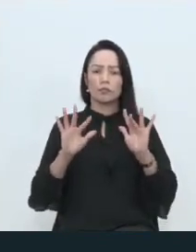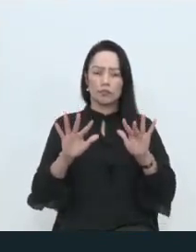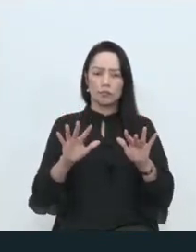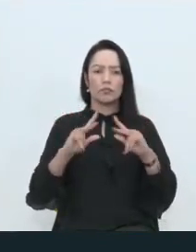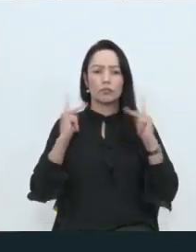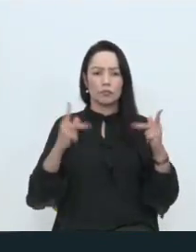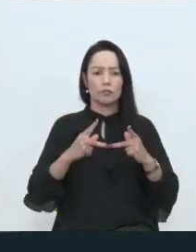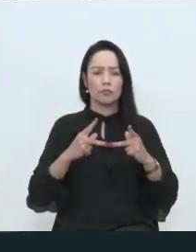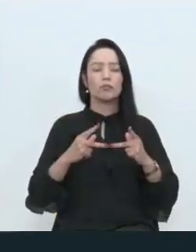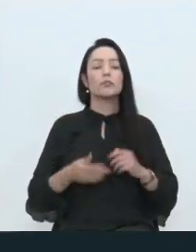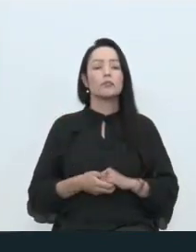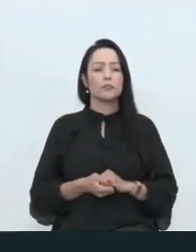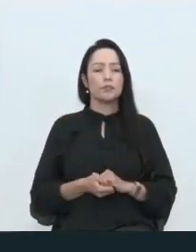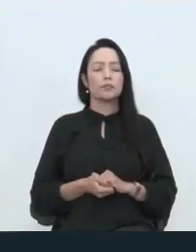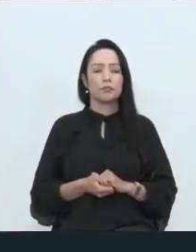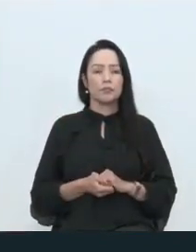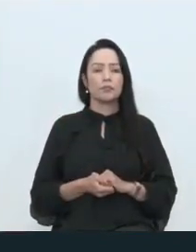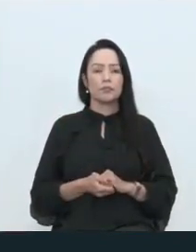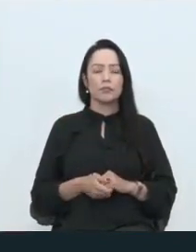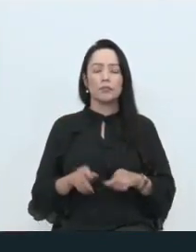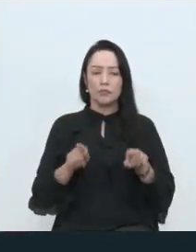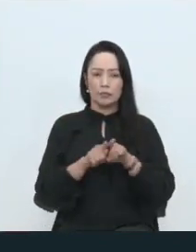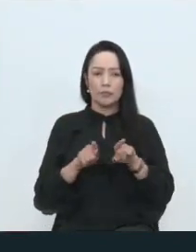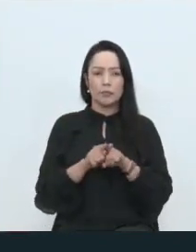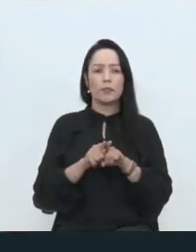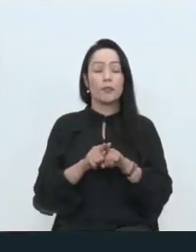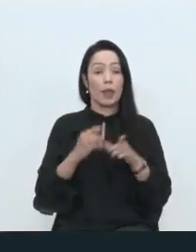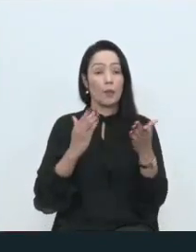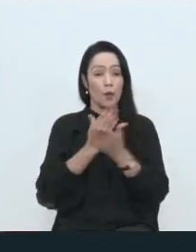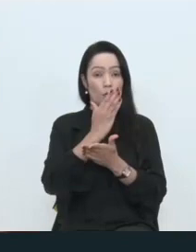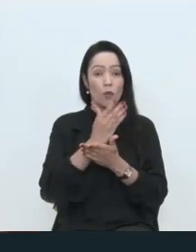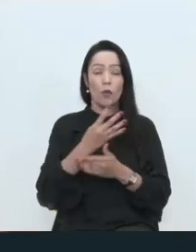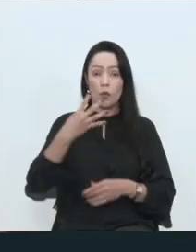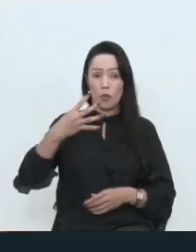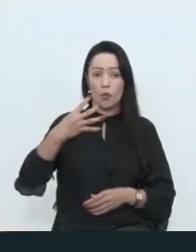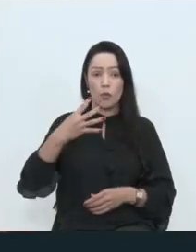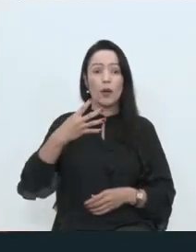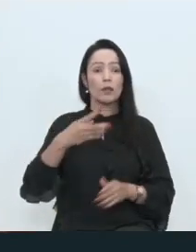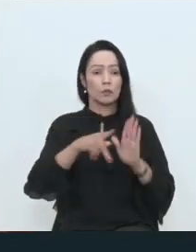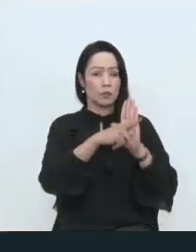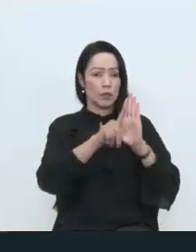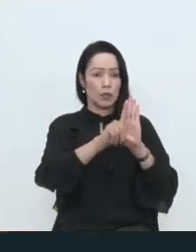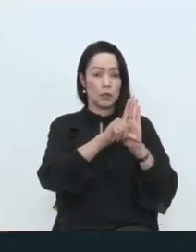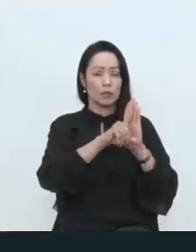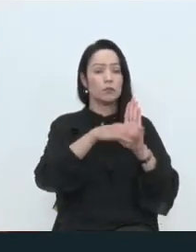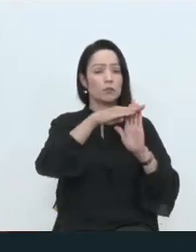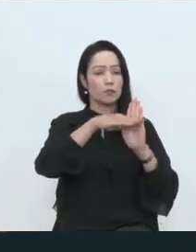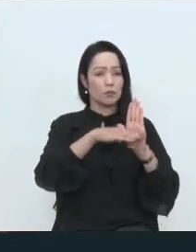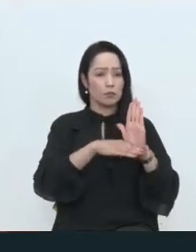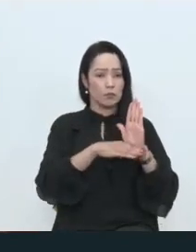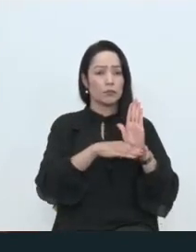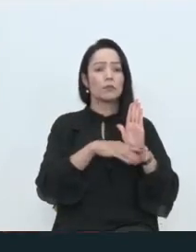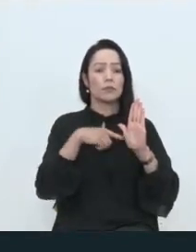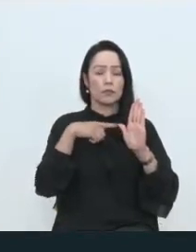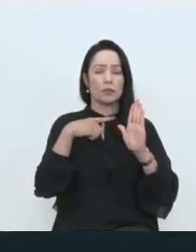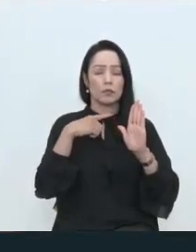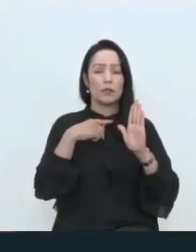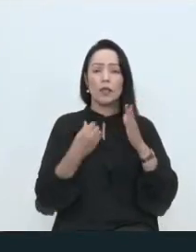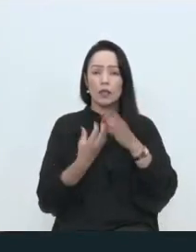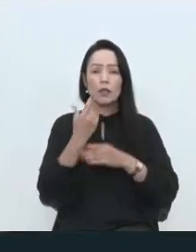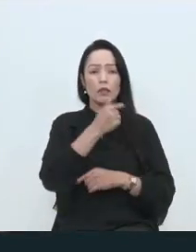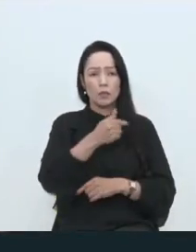Municipal. Além disso, durante a sessão ordinária, foram aprovados quatro projetos na ordem do dia. Entre eles está o item que cria a semana